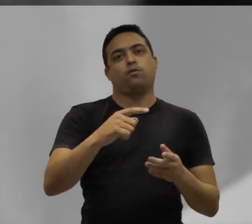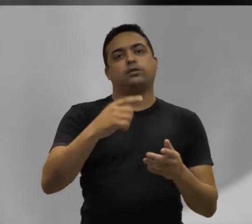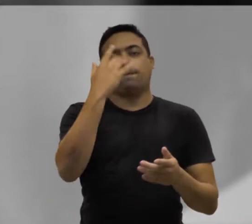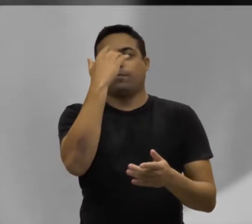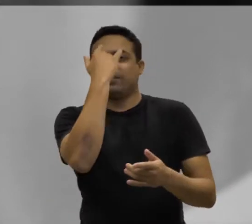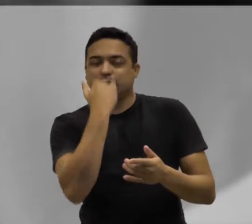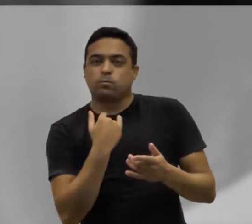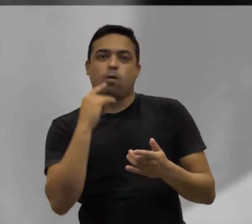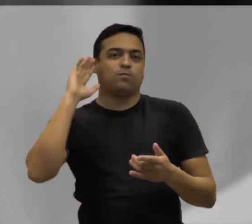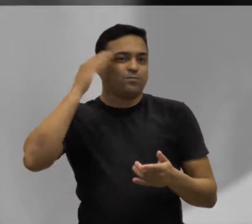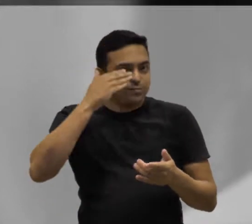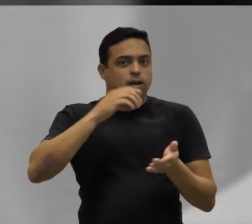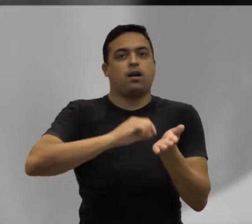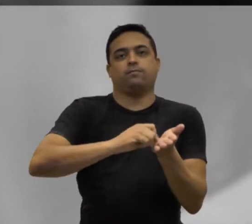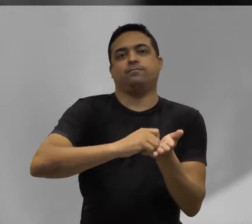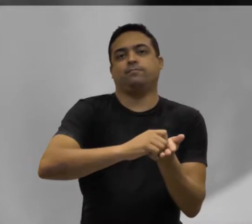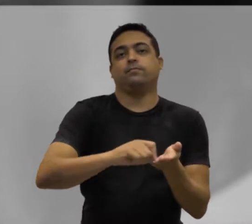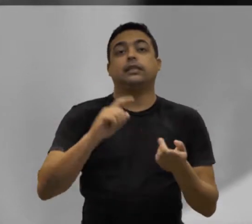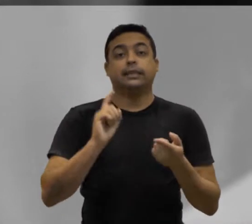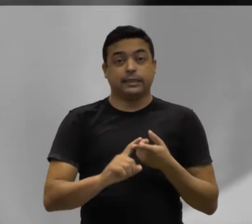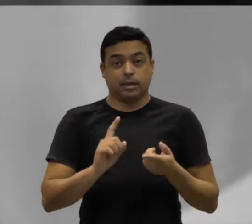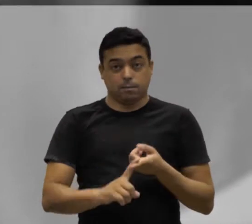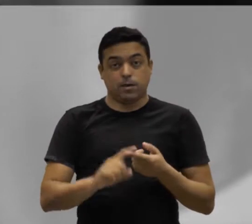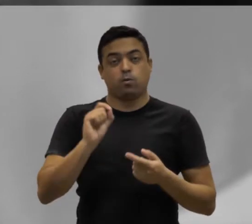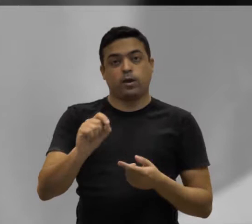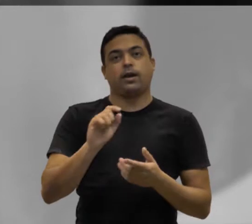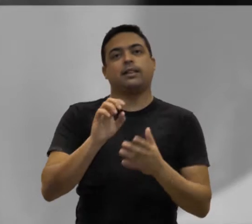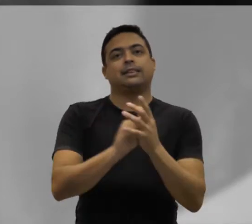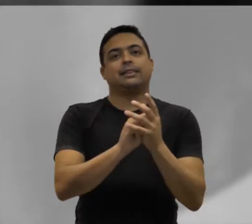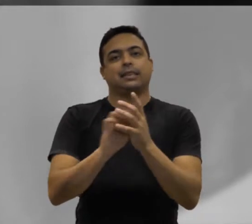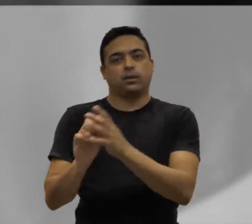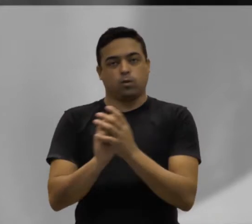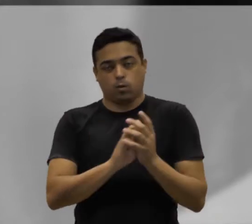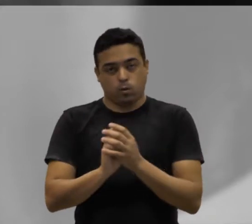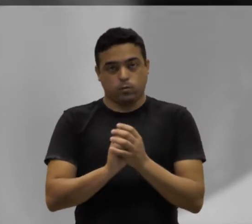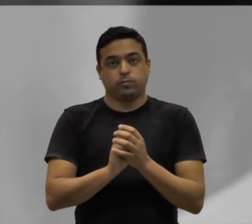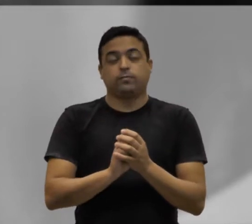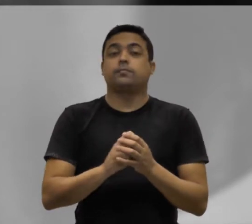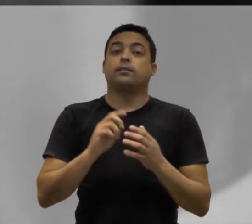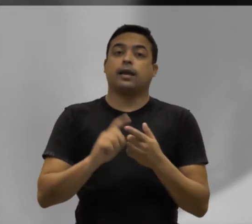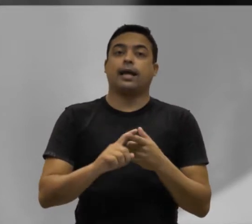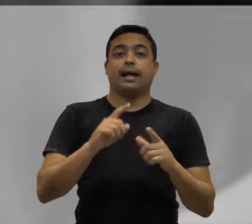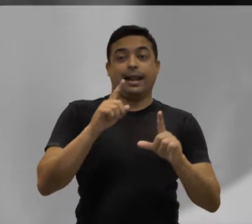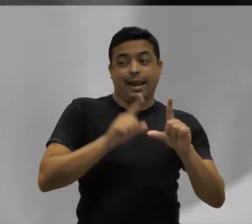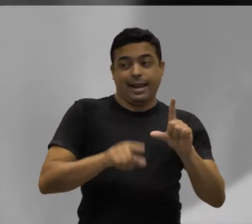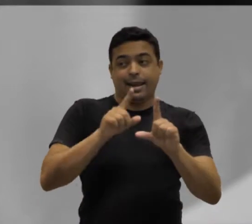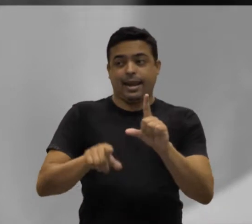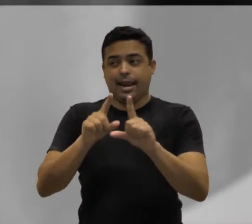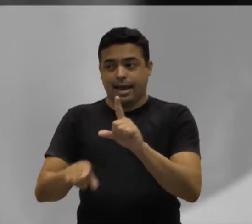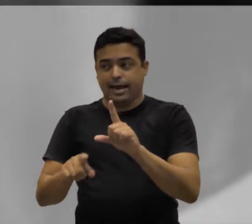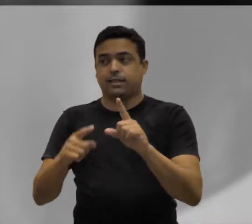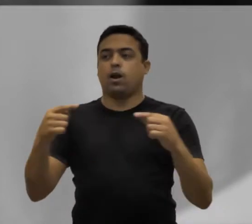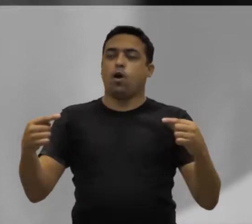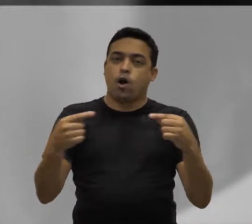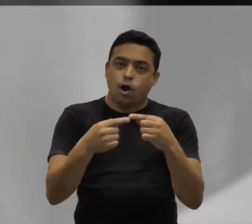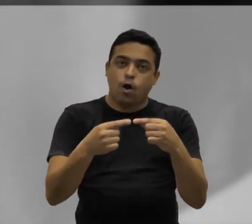Alfabeto dactilológico, ou alfabeto manual ou alfabeto digital. Cada letra